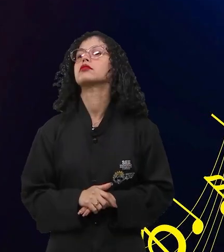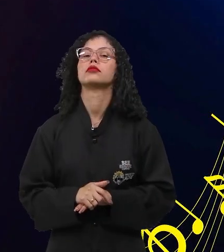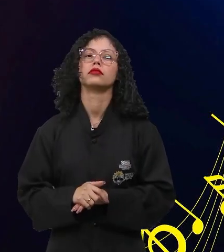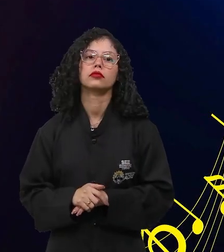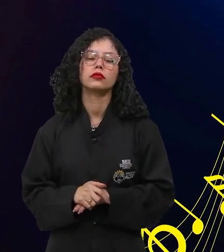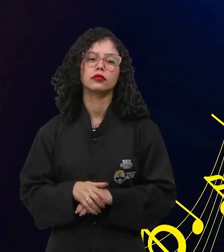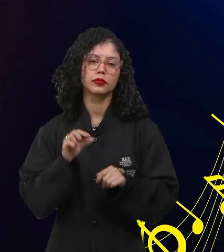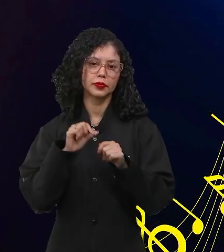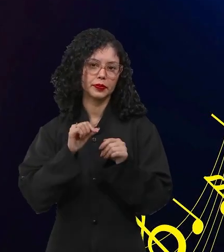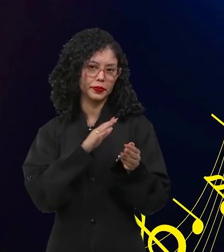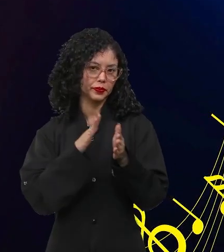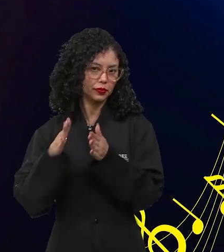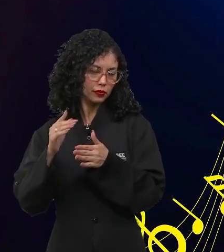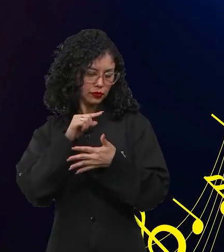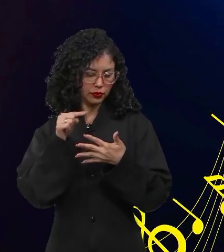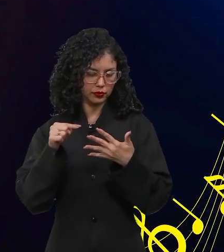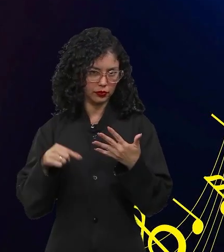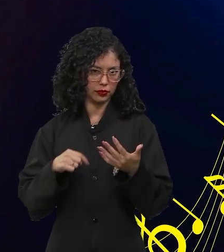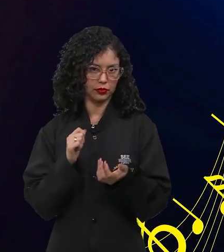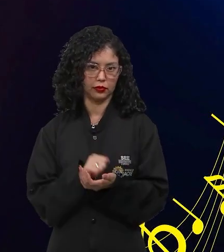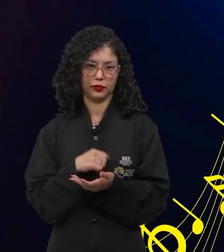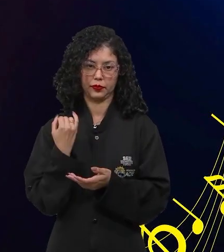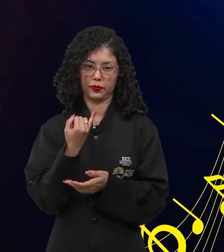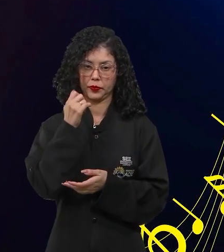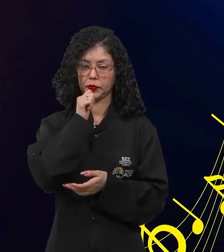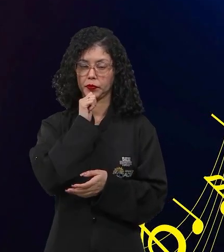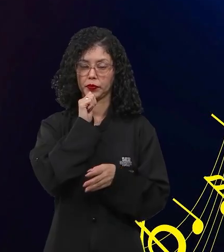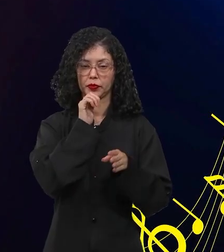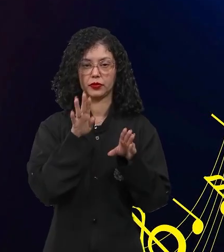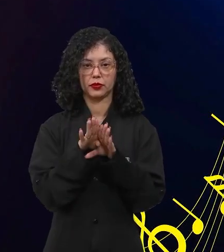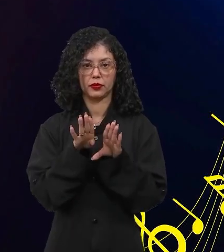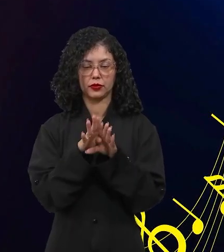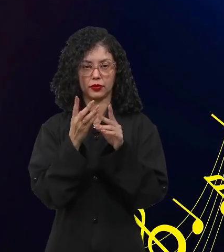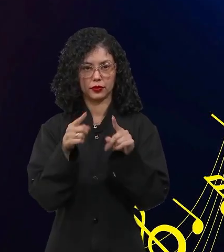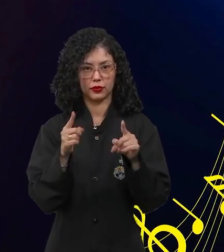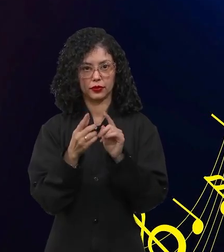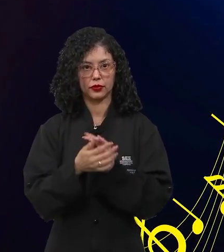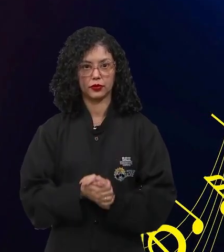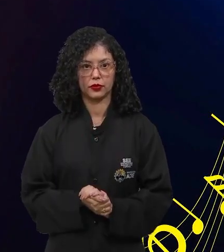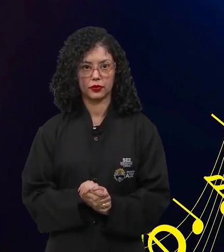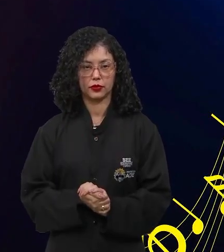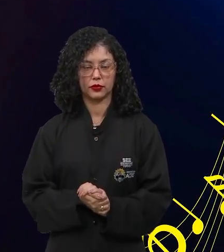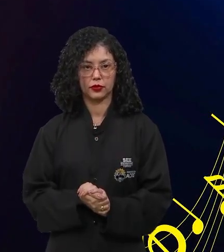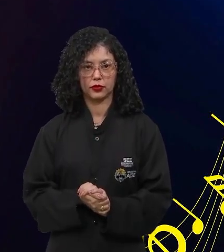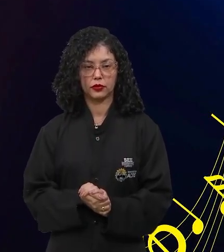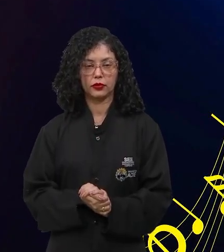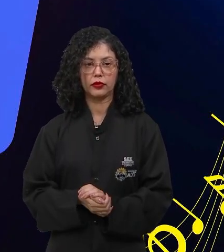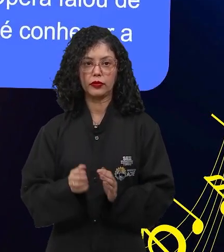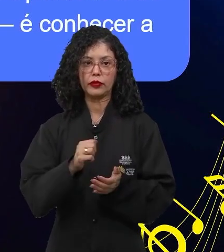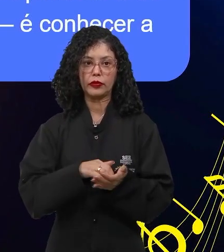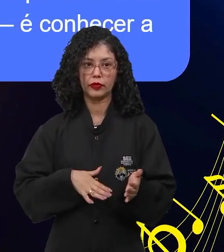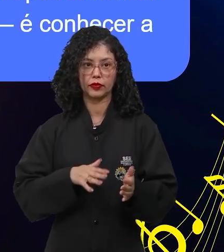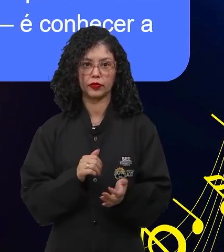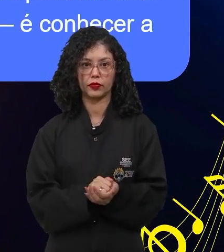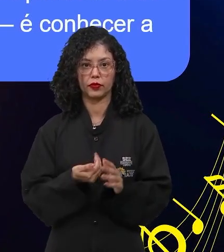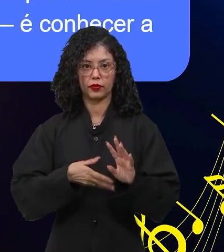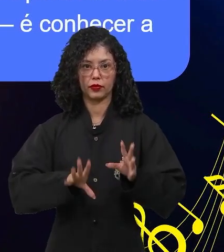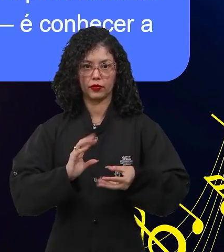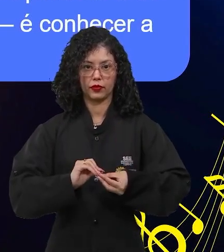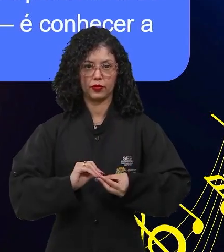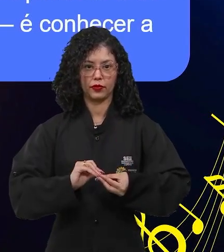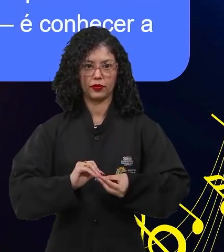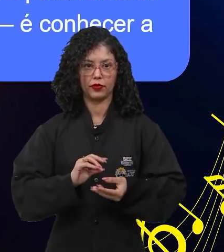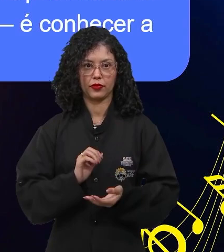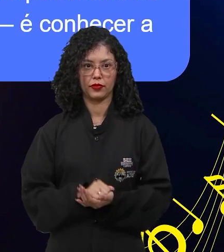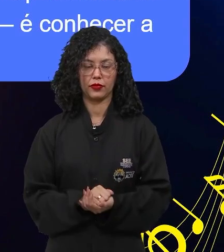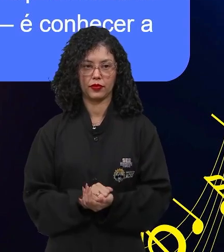libreto fazem parte dos elementos principais de uma ópera. A nossa atividade de hoje, a nossa aula